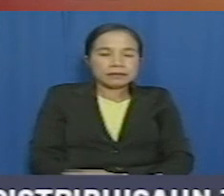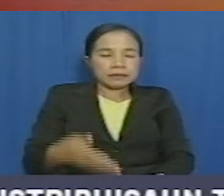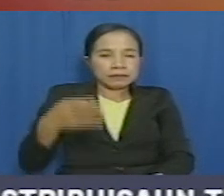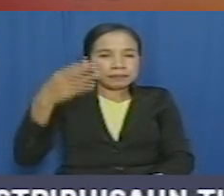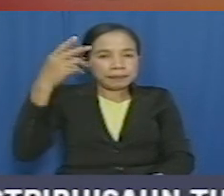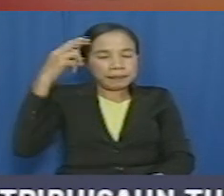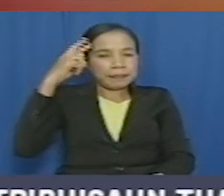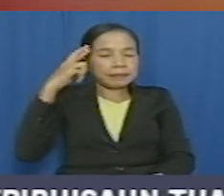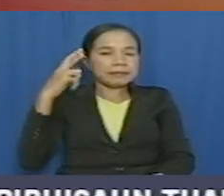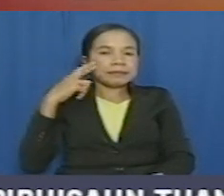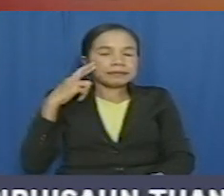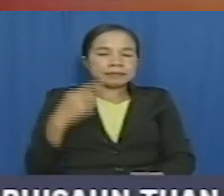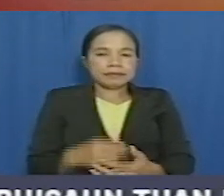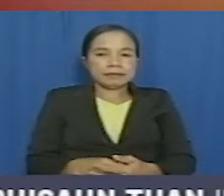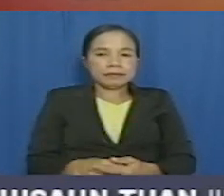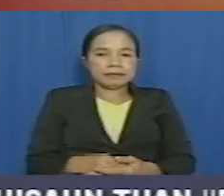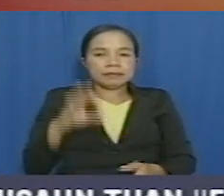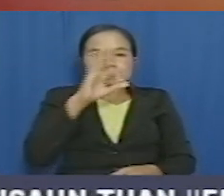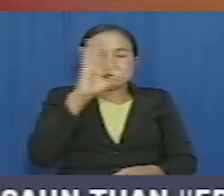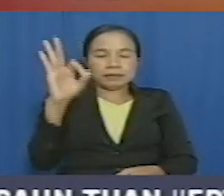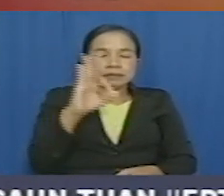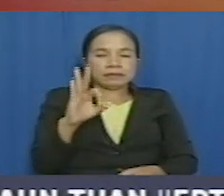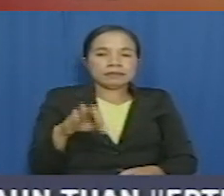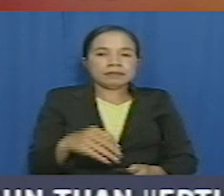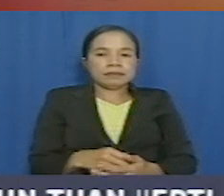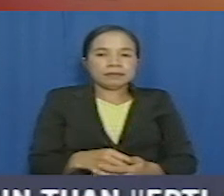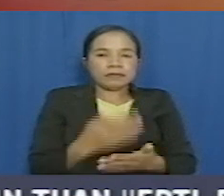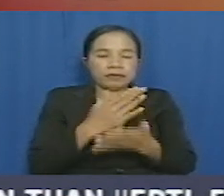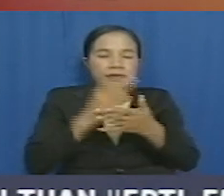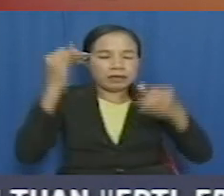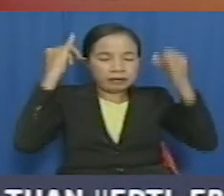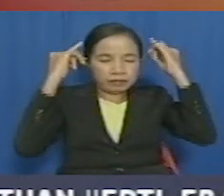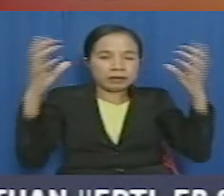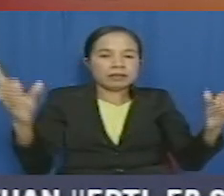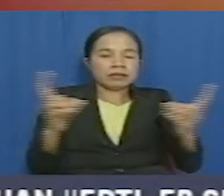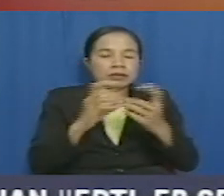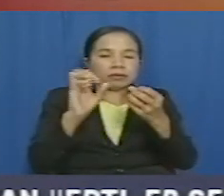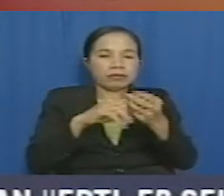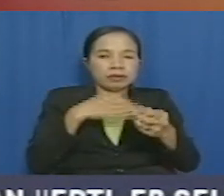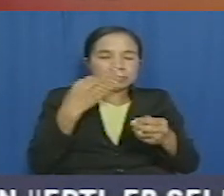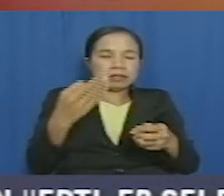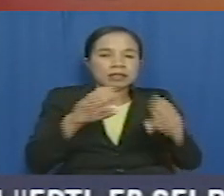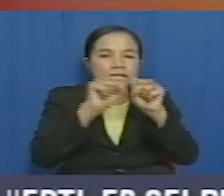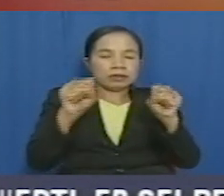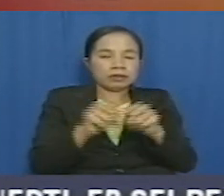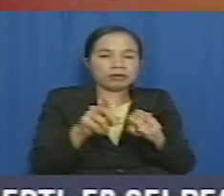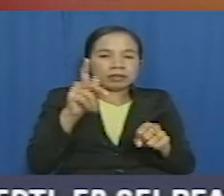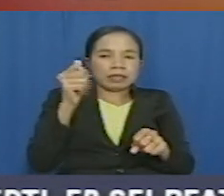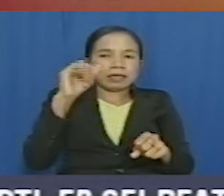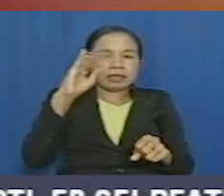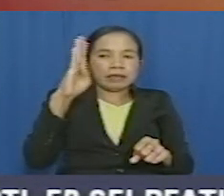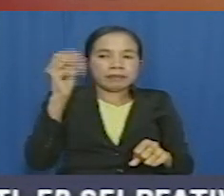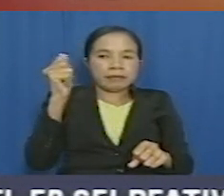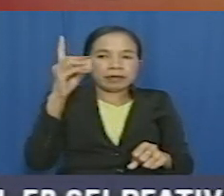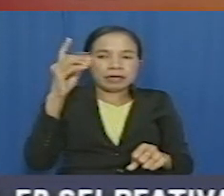Ex-presidente da República, José Ramos Horta, sexta-feira, né? Halou campanha vacina contra risco COVID-19 e Suco Caibada,